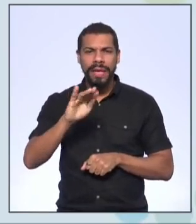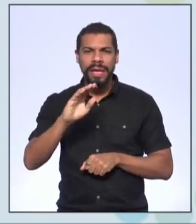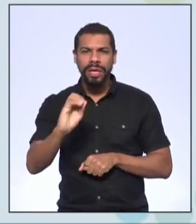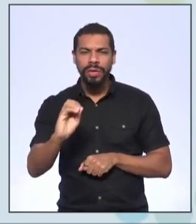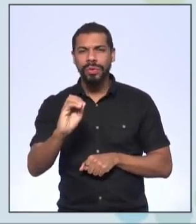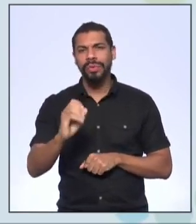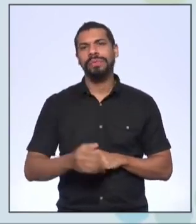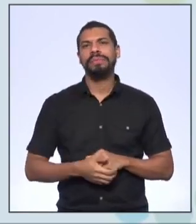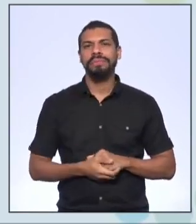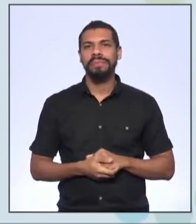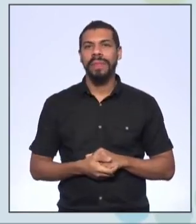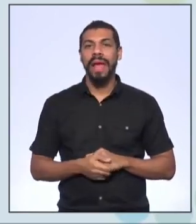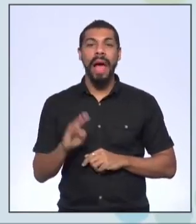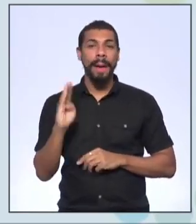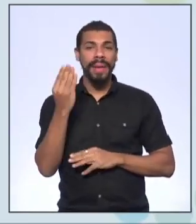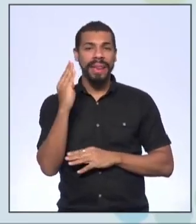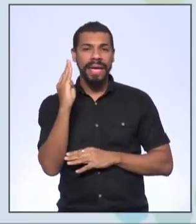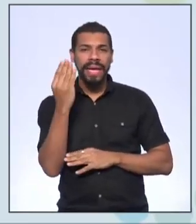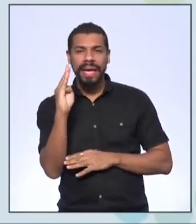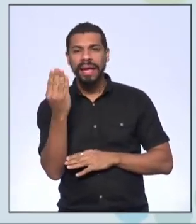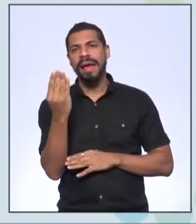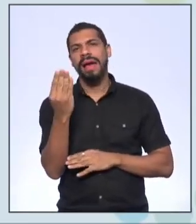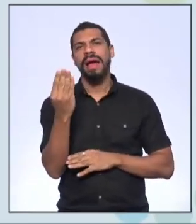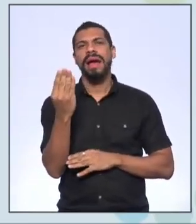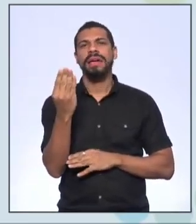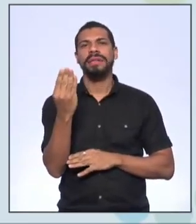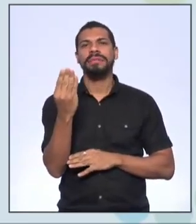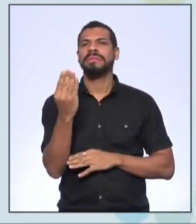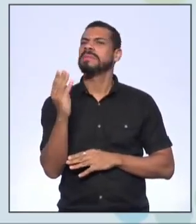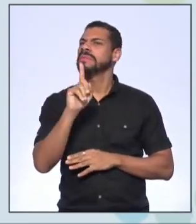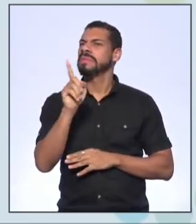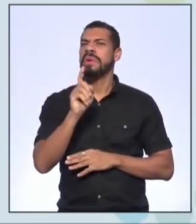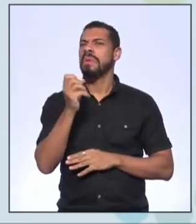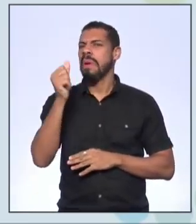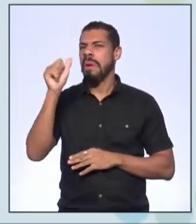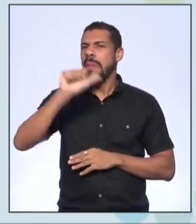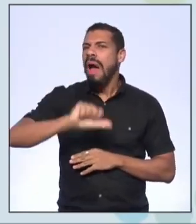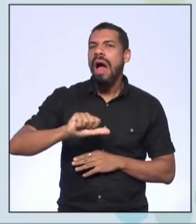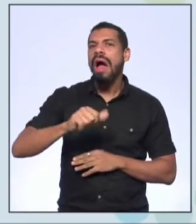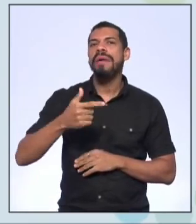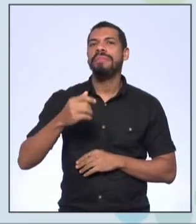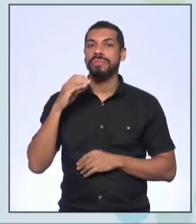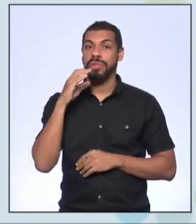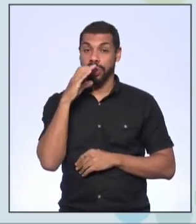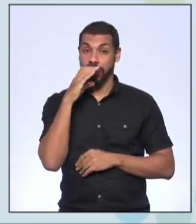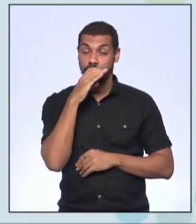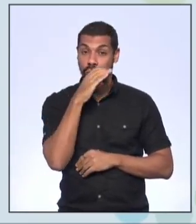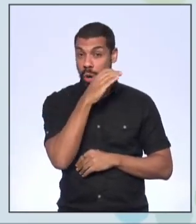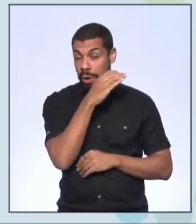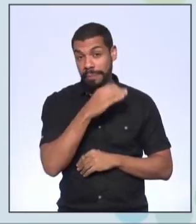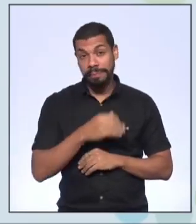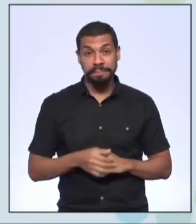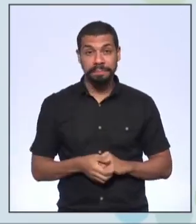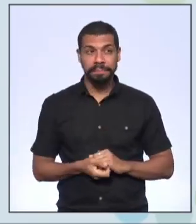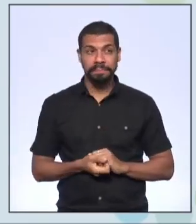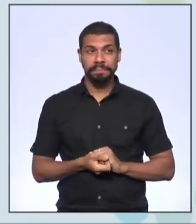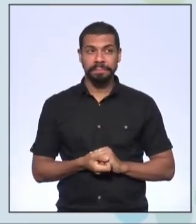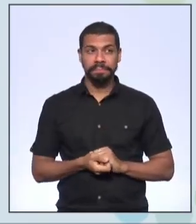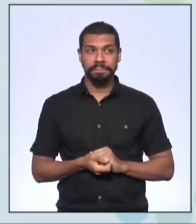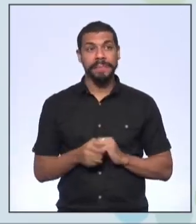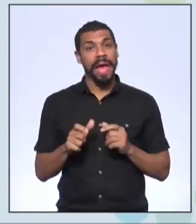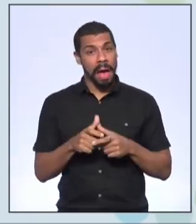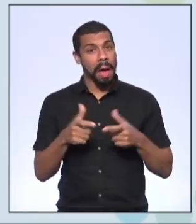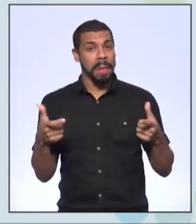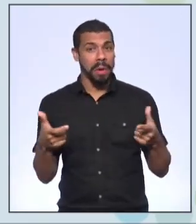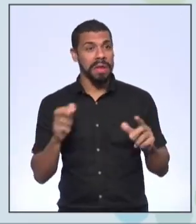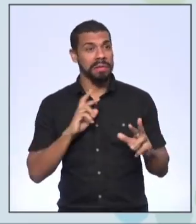Certo. E a madeira é mal condutora de calor. Isso. O que mais ali? Isso, a maioria